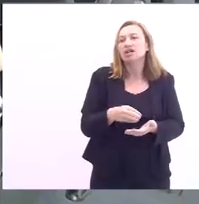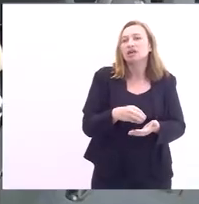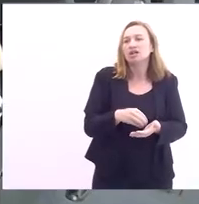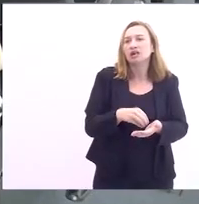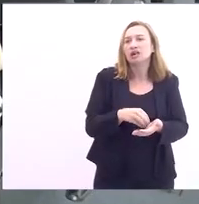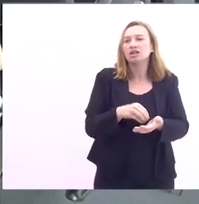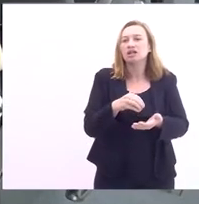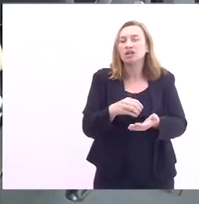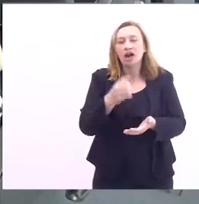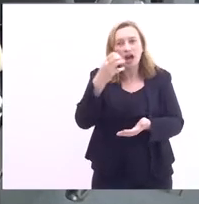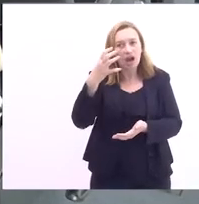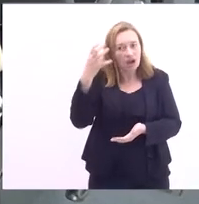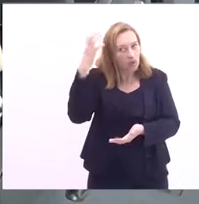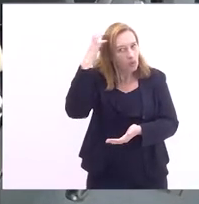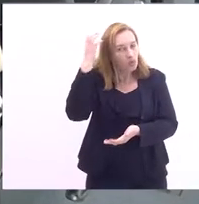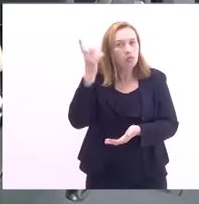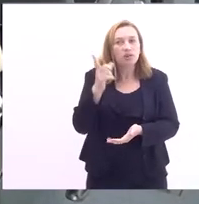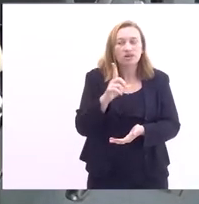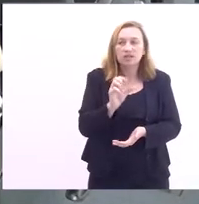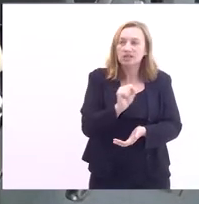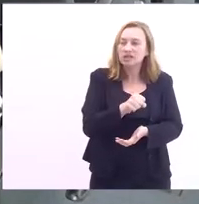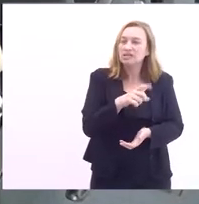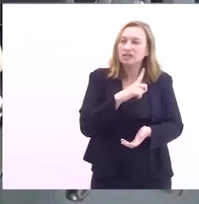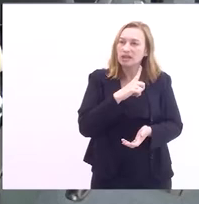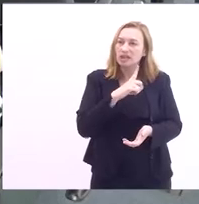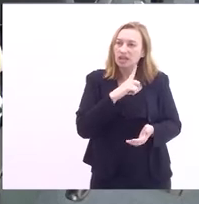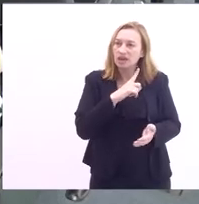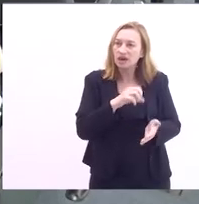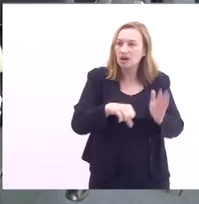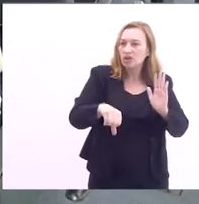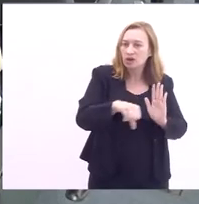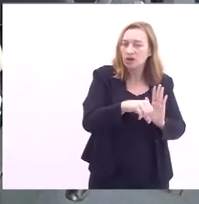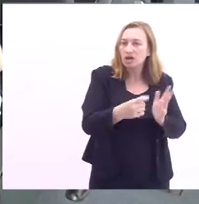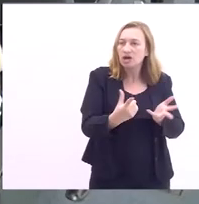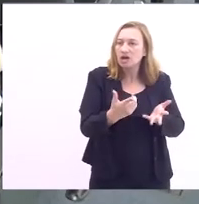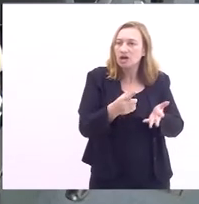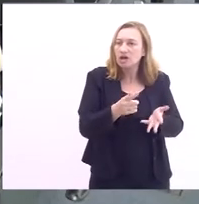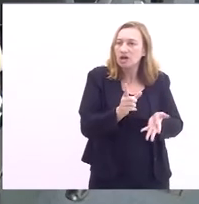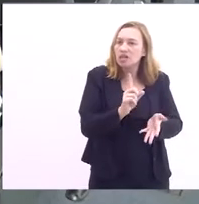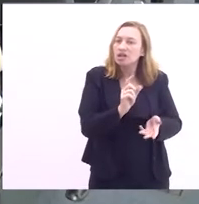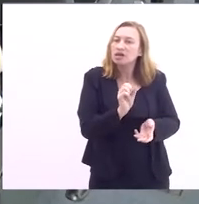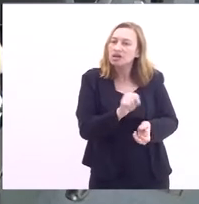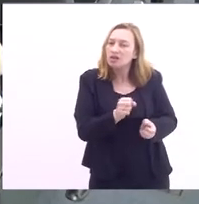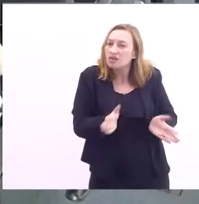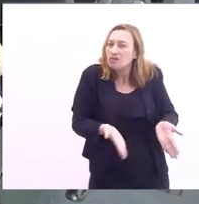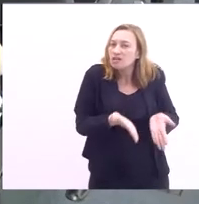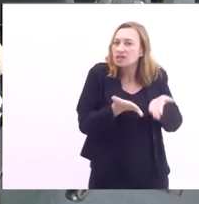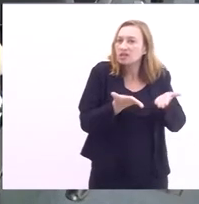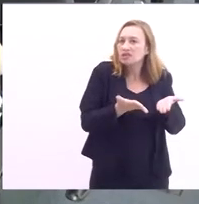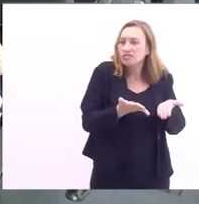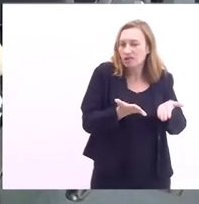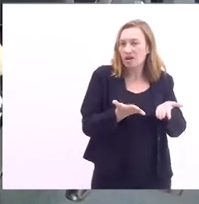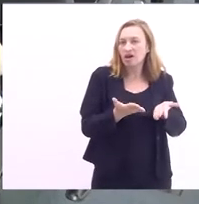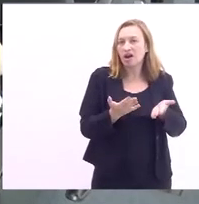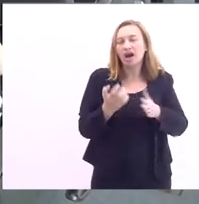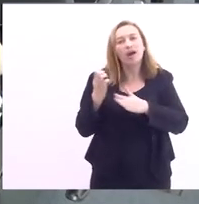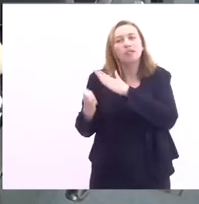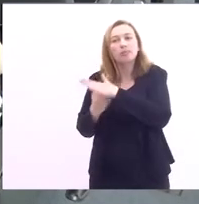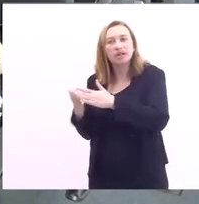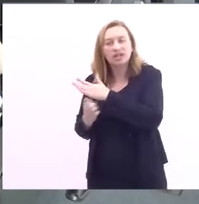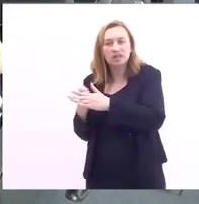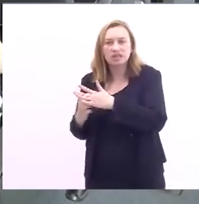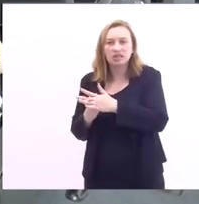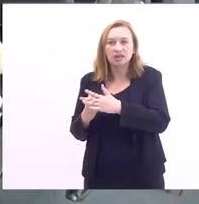essa penalidade ela tem o intuito realmente de desincentivar o agente a cometer aquela